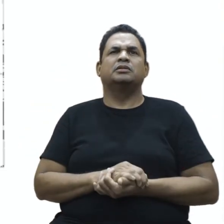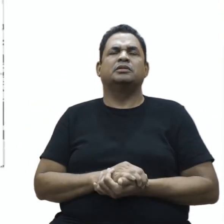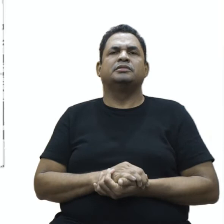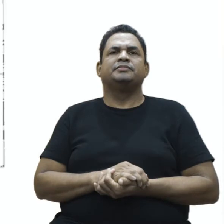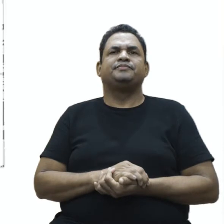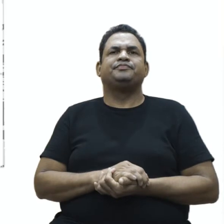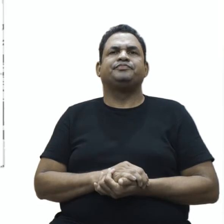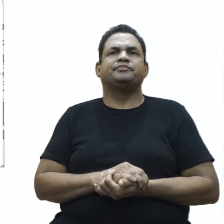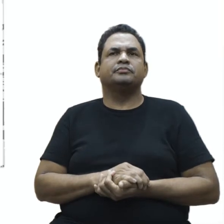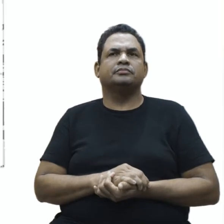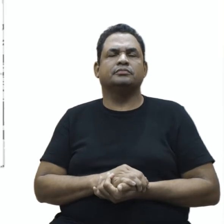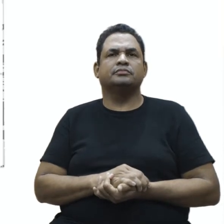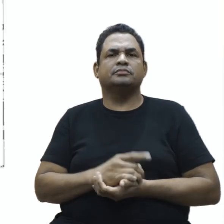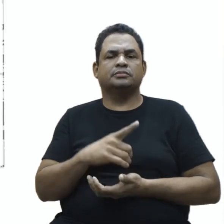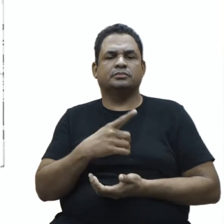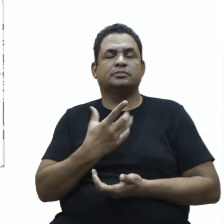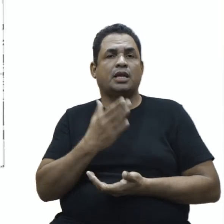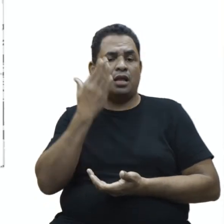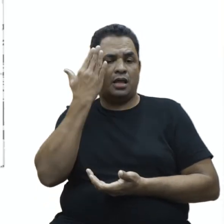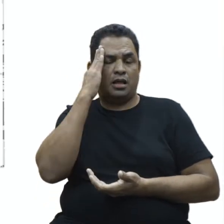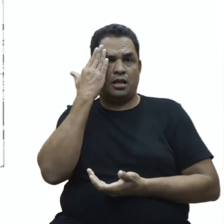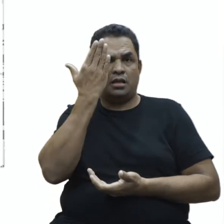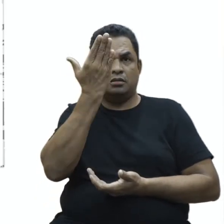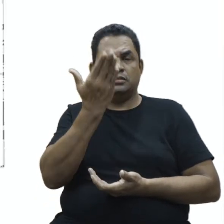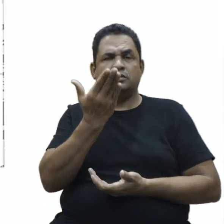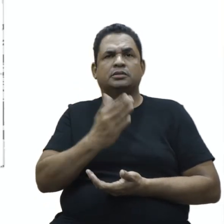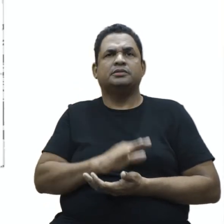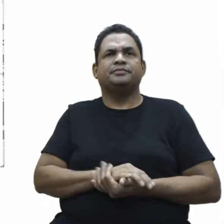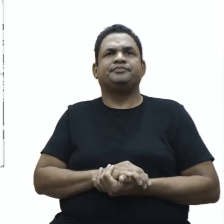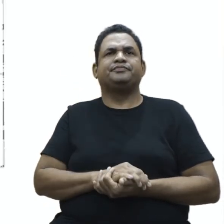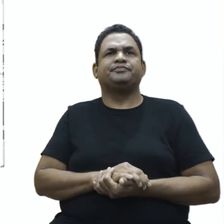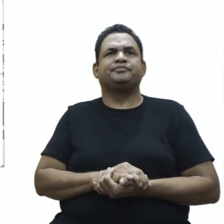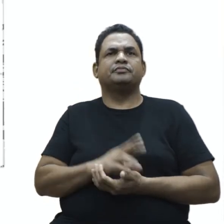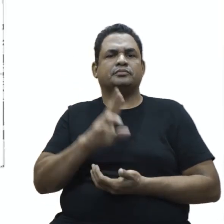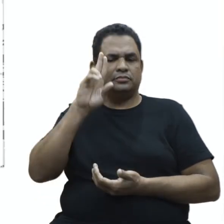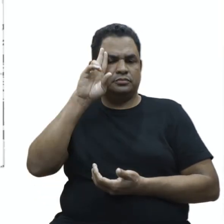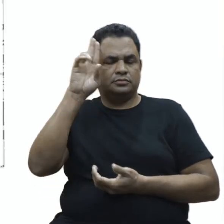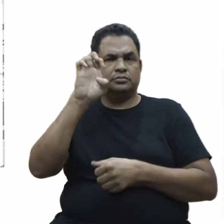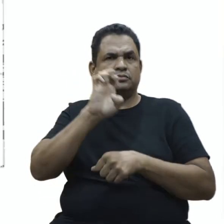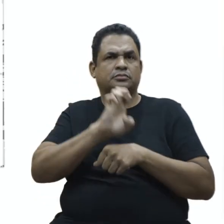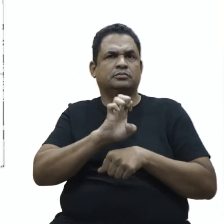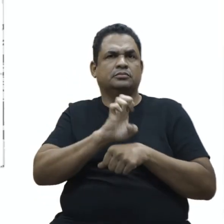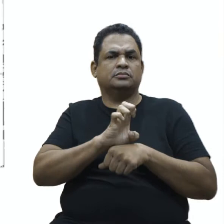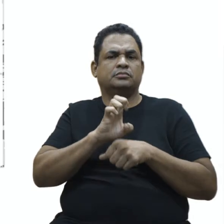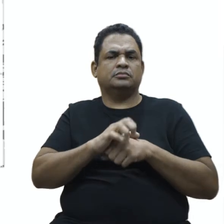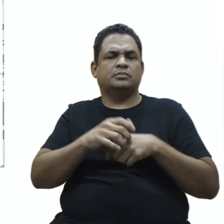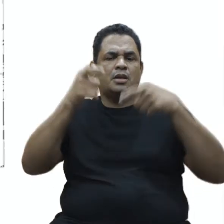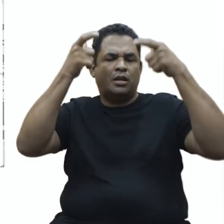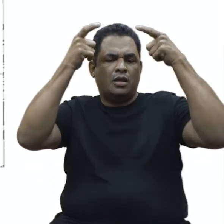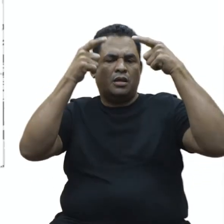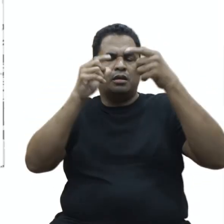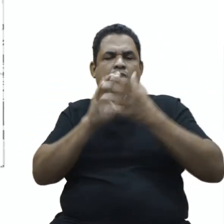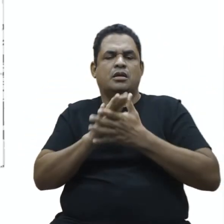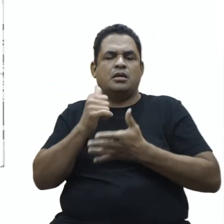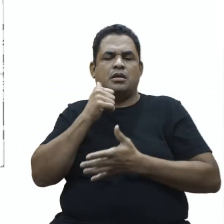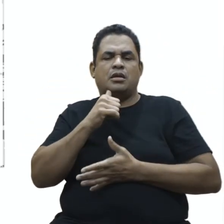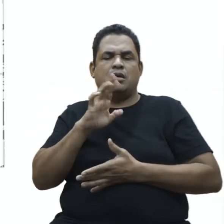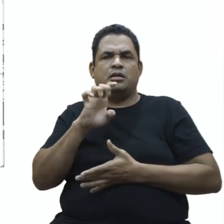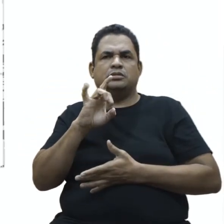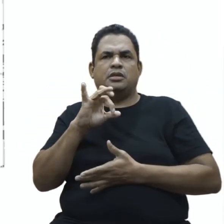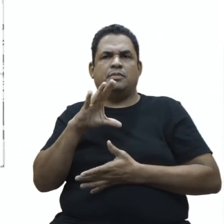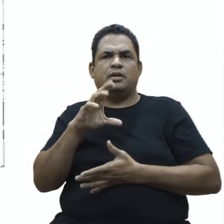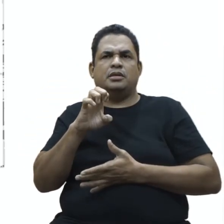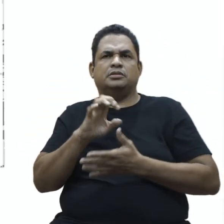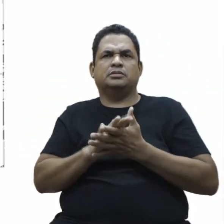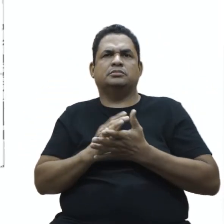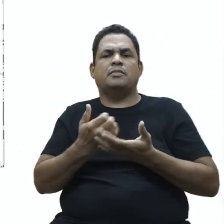vocês entenderem aqui, ó, o chefe de Estado, que seria, no caso ali, a Rainha Elizabeth, ela pode escolher